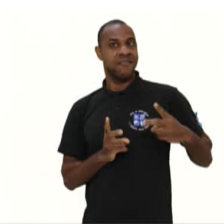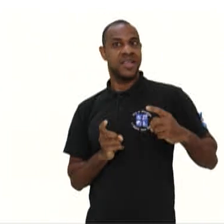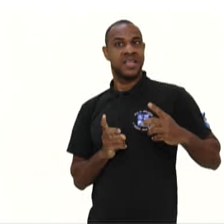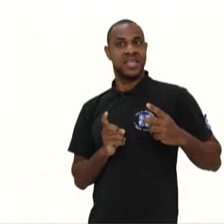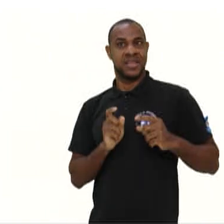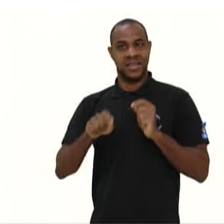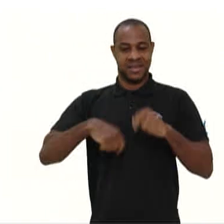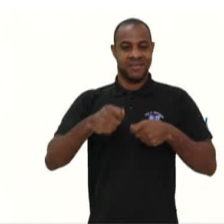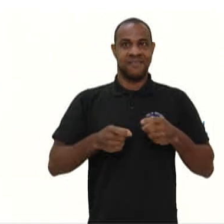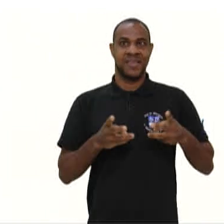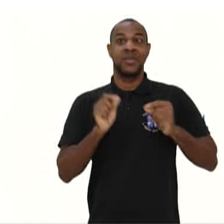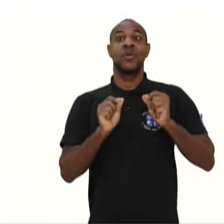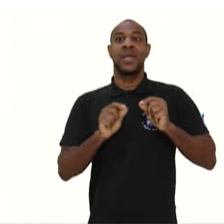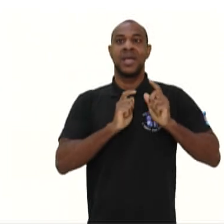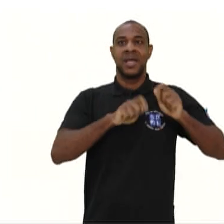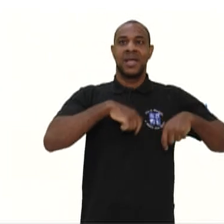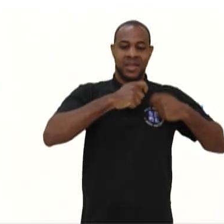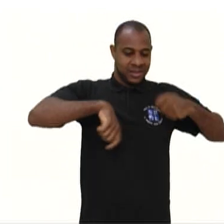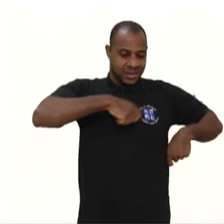vendendo as cangas de praia.